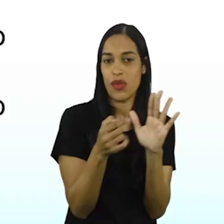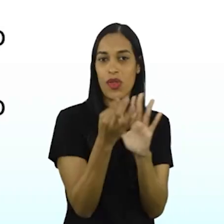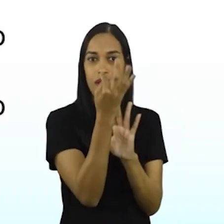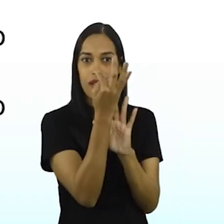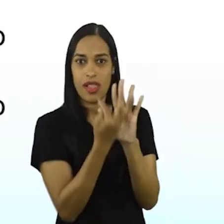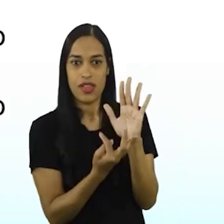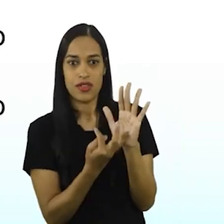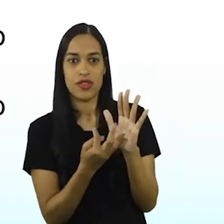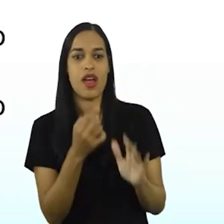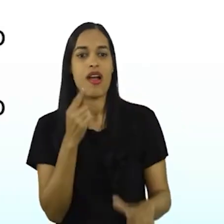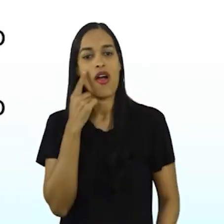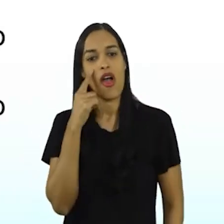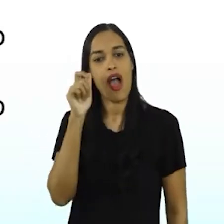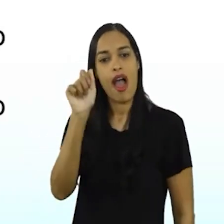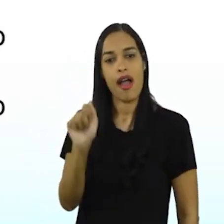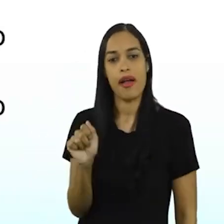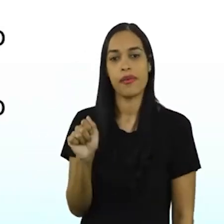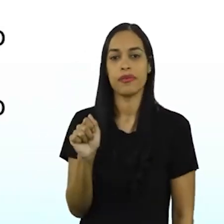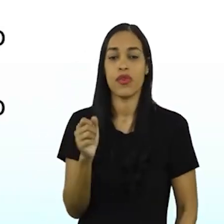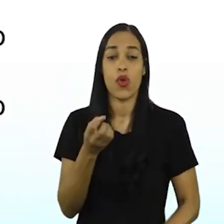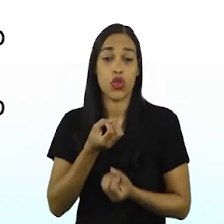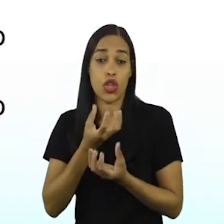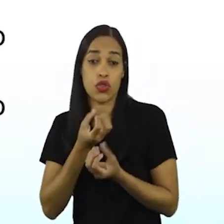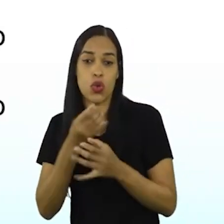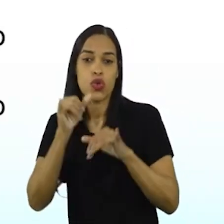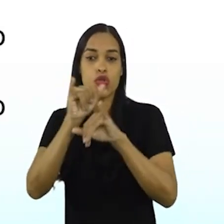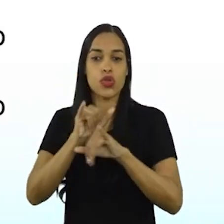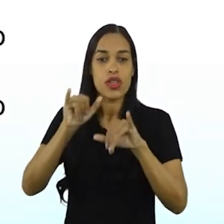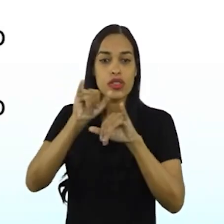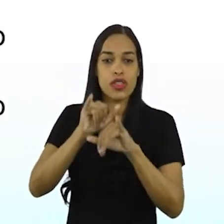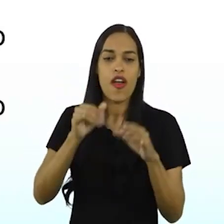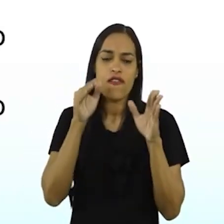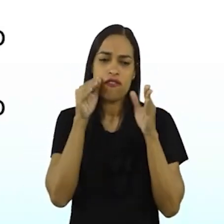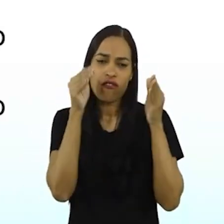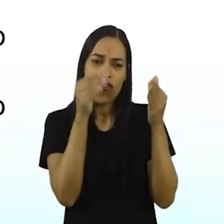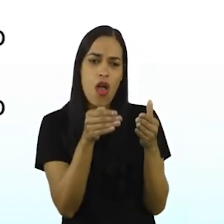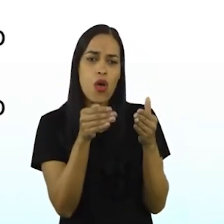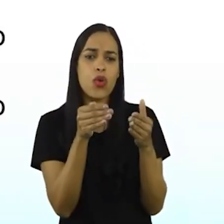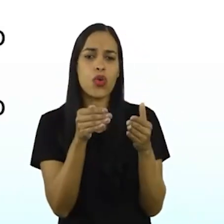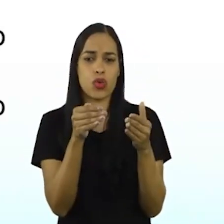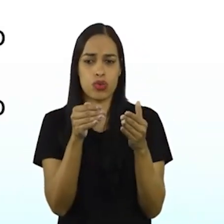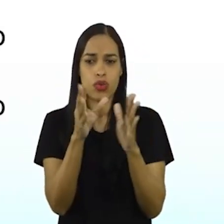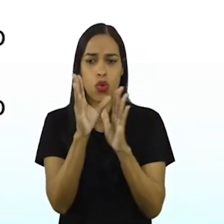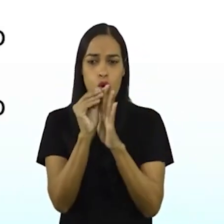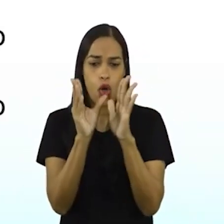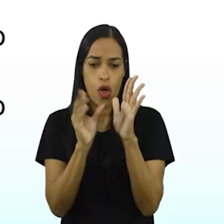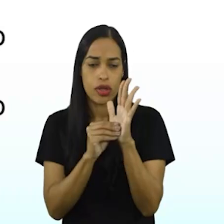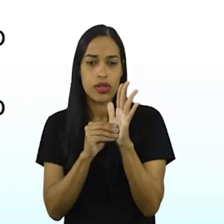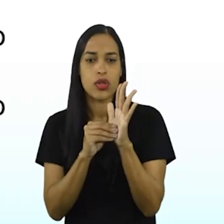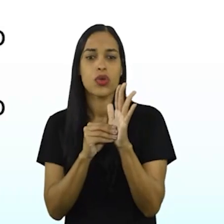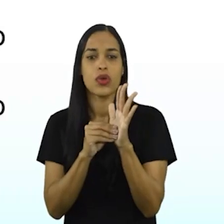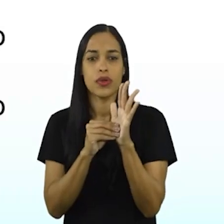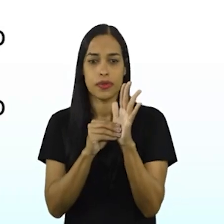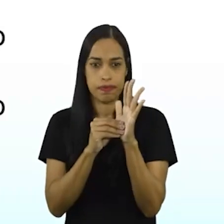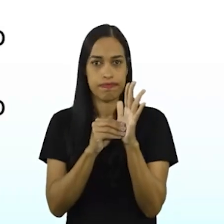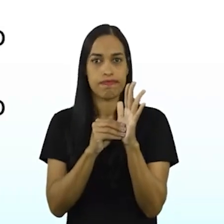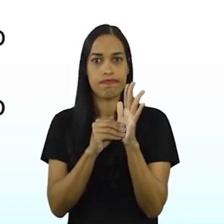texto. Olha a letra A, o que ele diz. O discurso do enunciador tem como foco o próprio